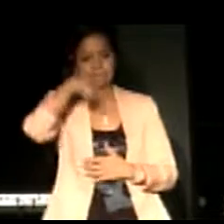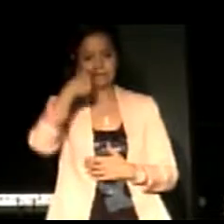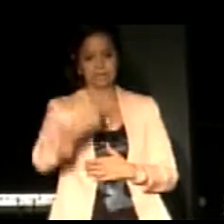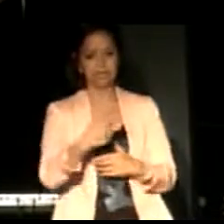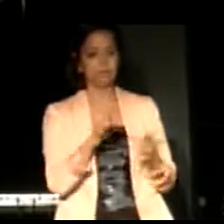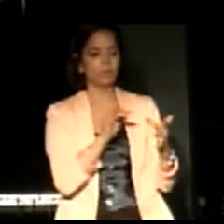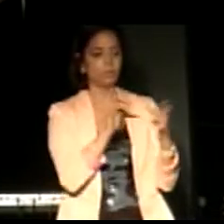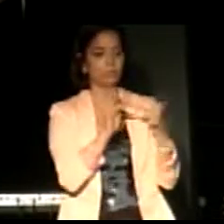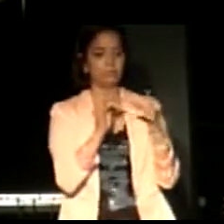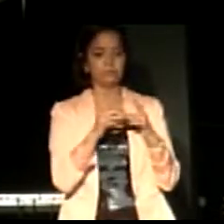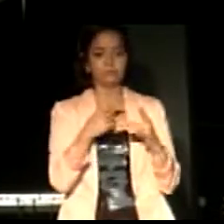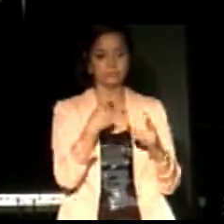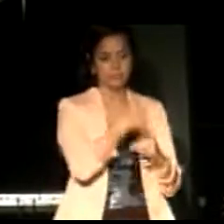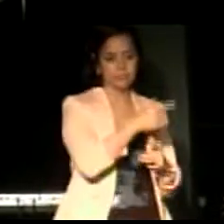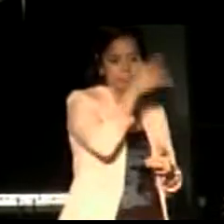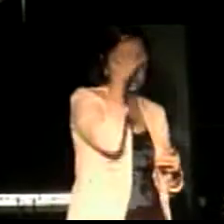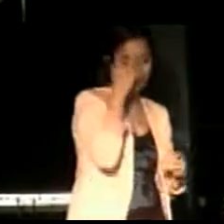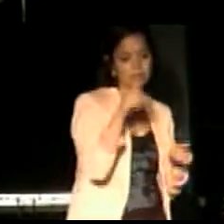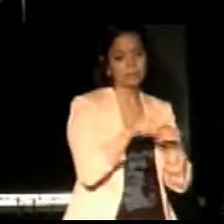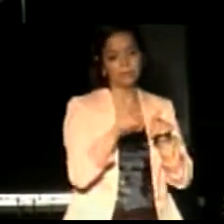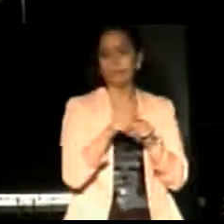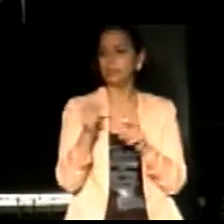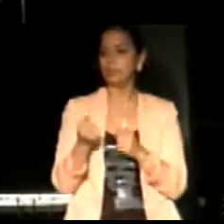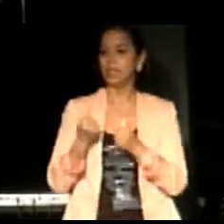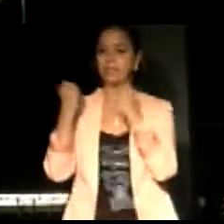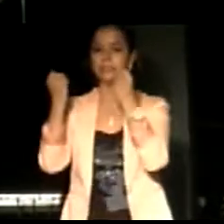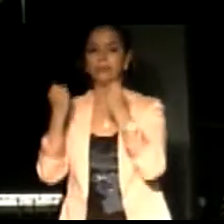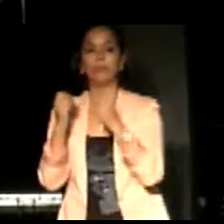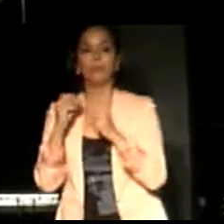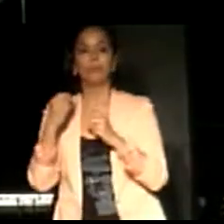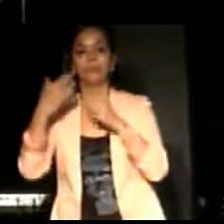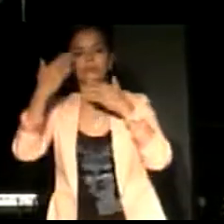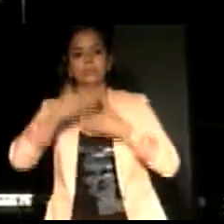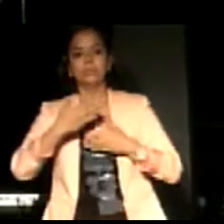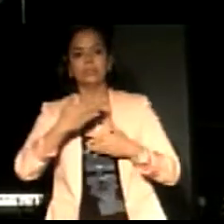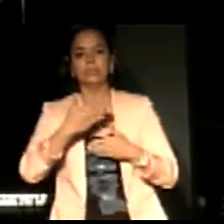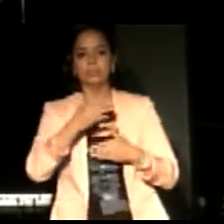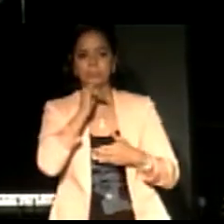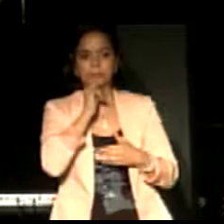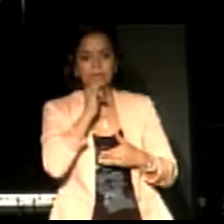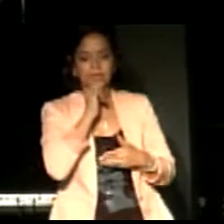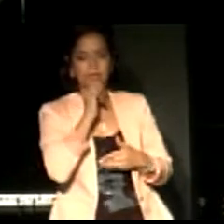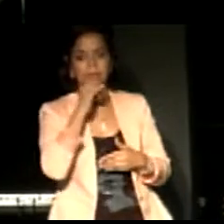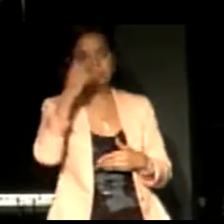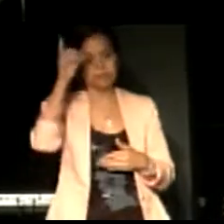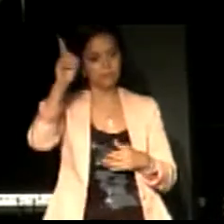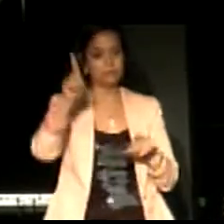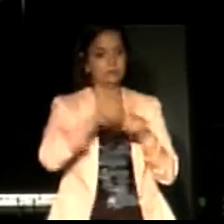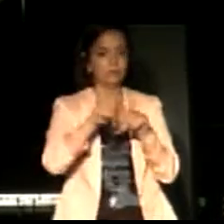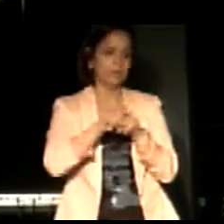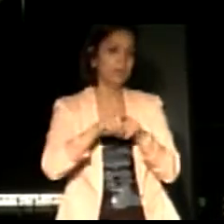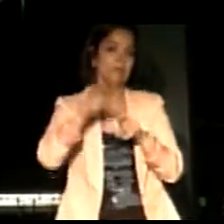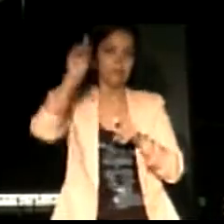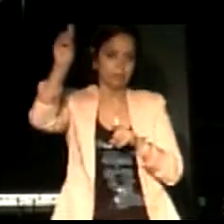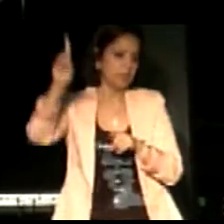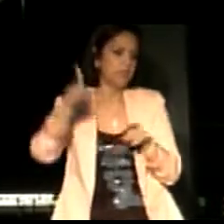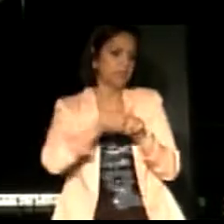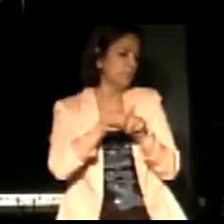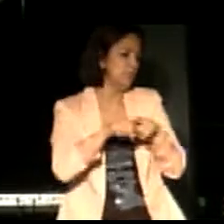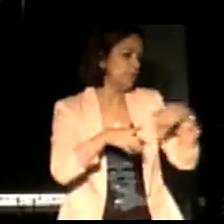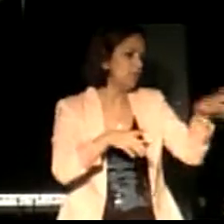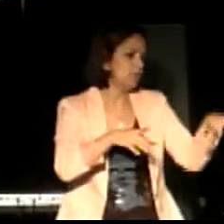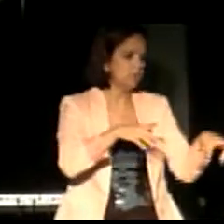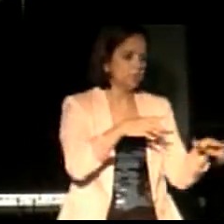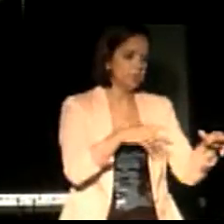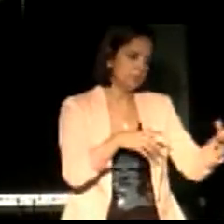menos ligado àquela questão, como nós reagimos diante de situações adversas, seja com Deus, seja